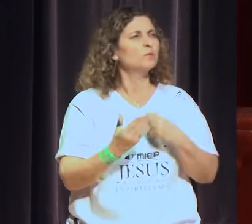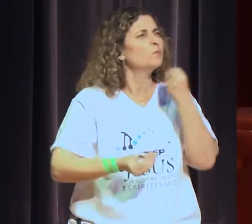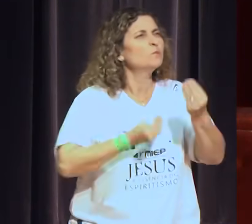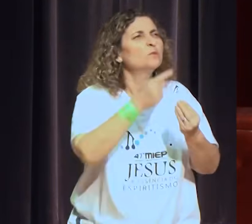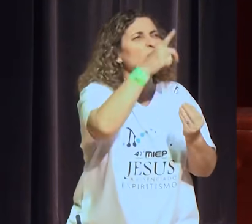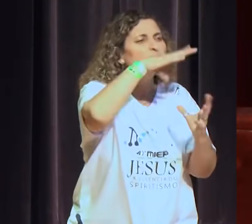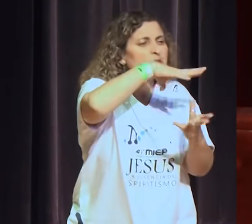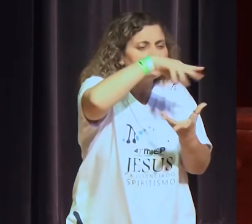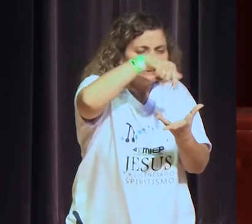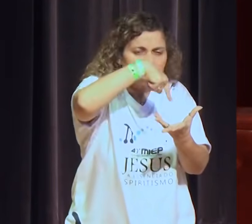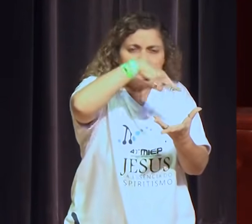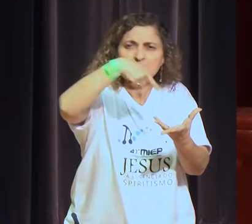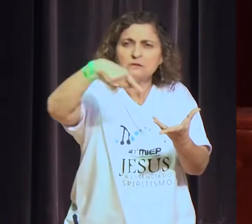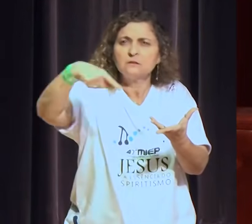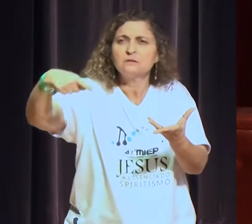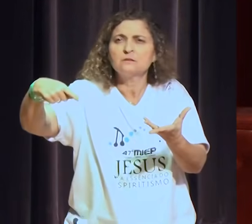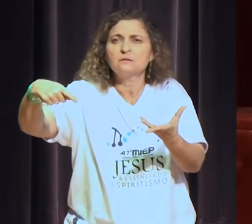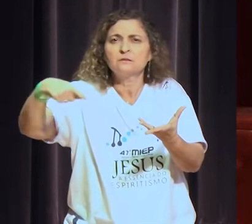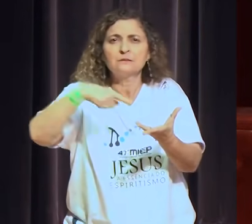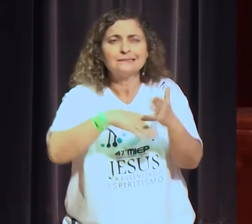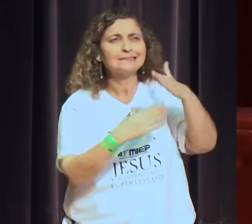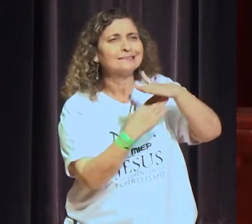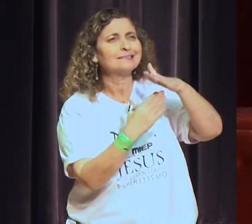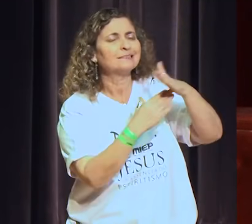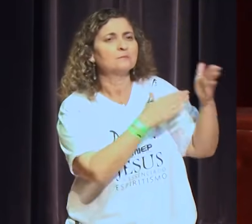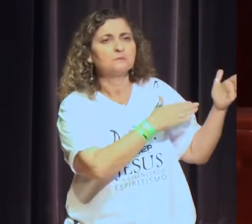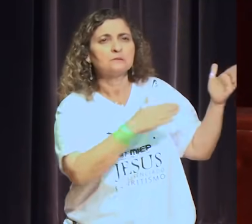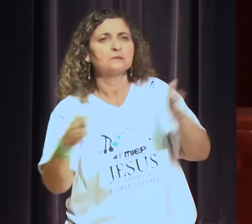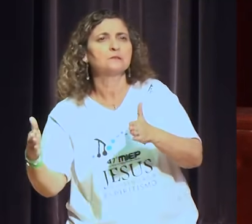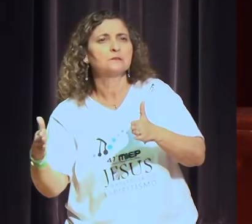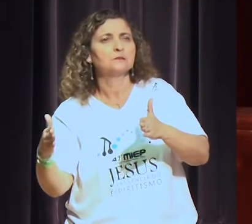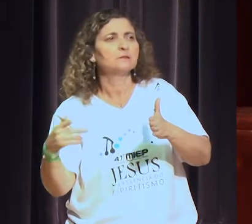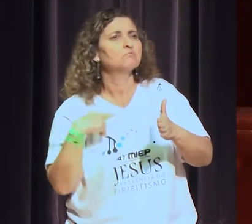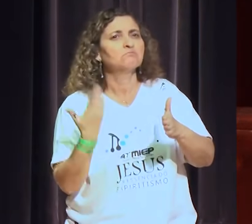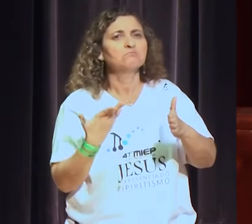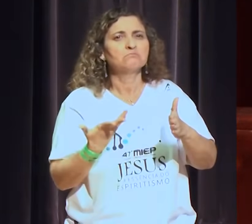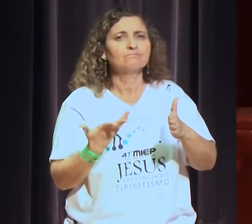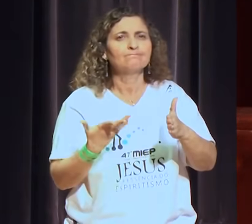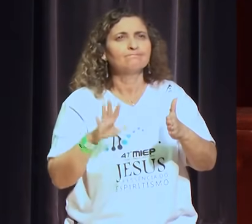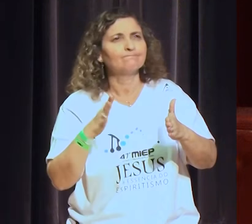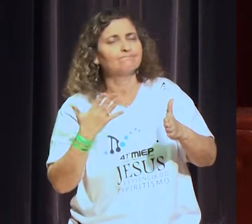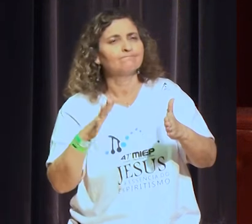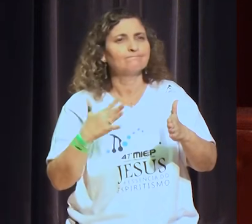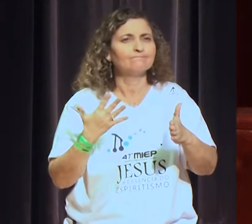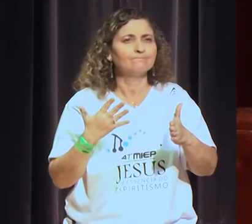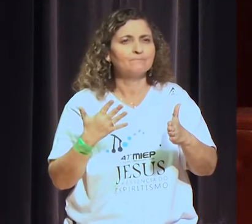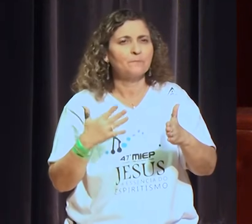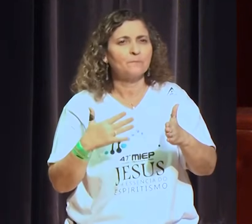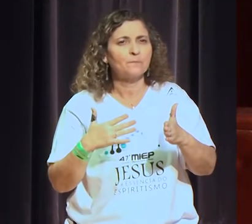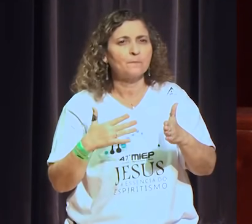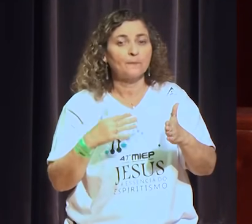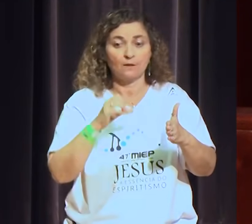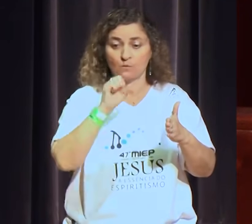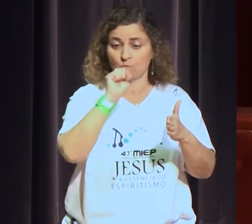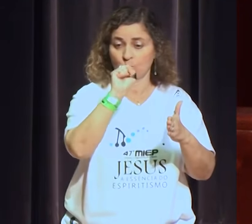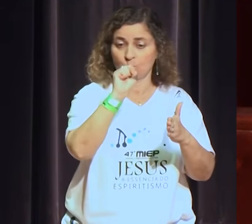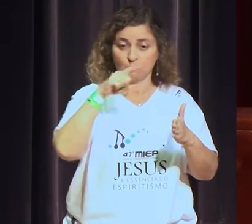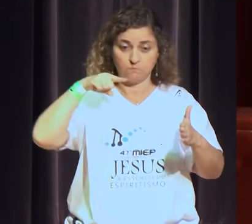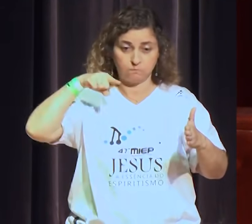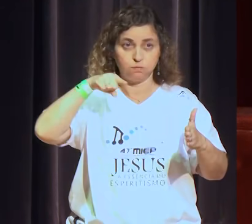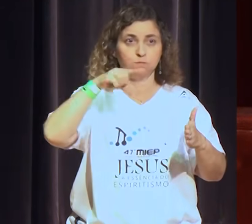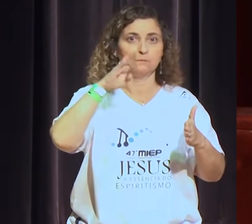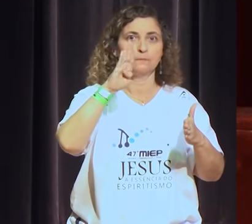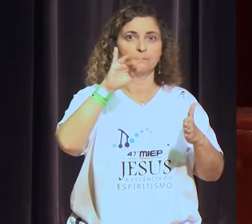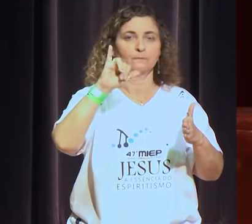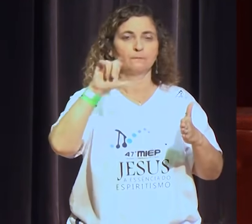dele. É mesmo, rapaz. Quanto tempo mesmo que durou aquele planeta? Ah, aquele planeta nós construímos. Ah, aquele